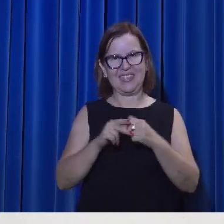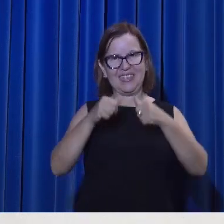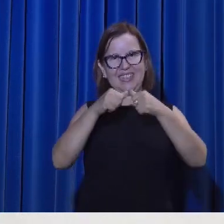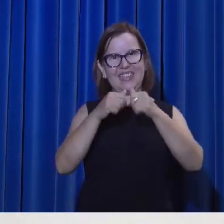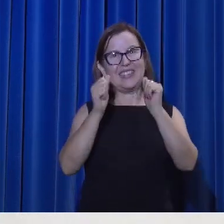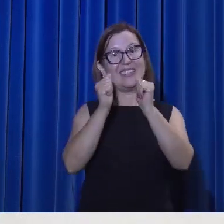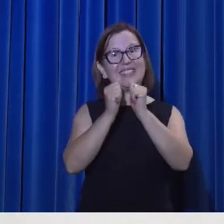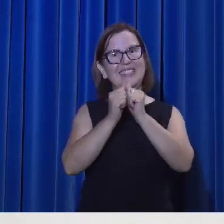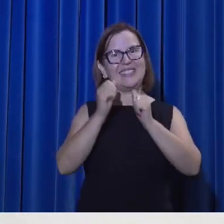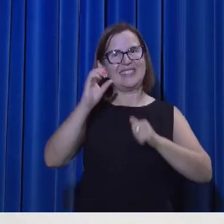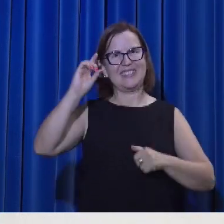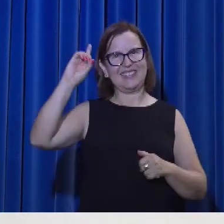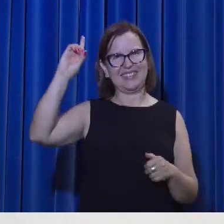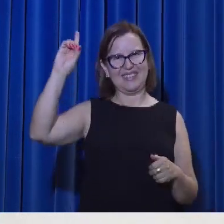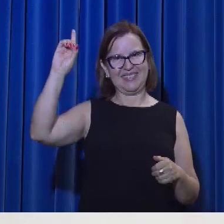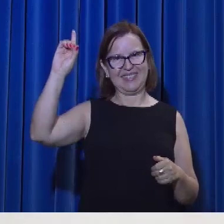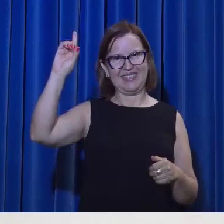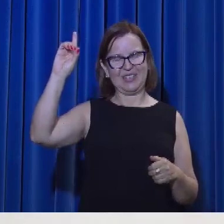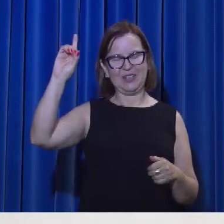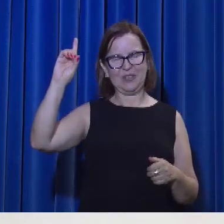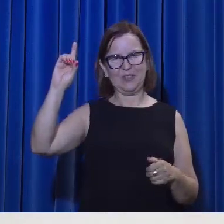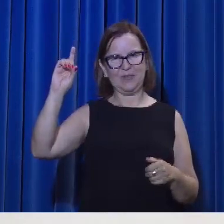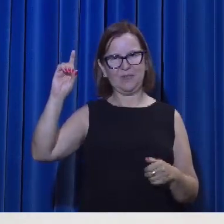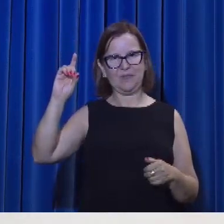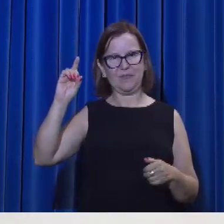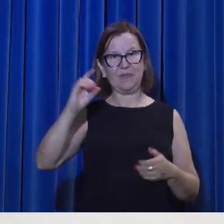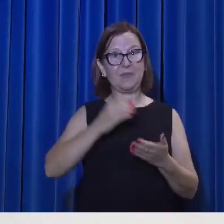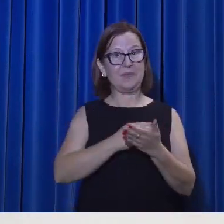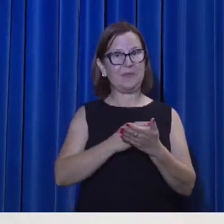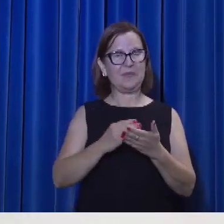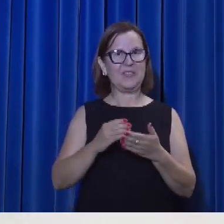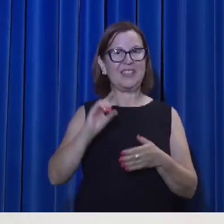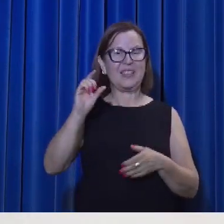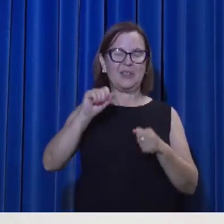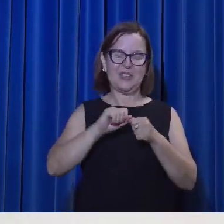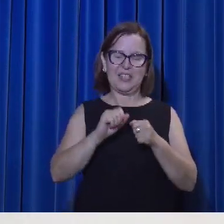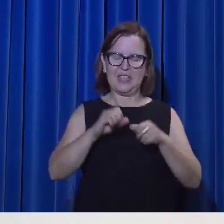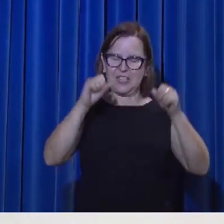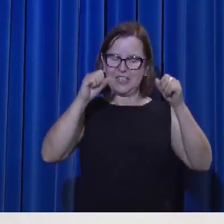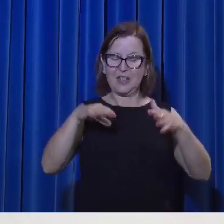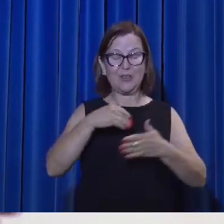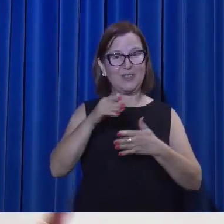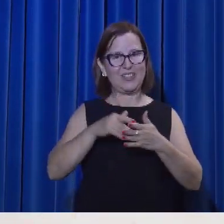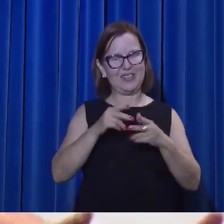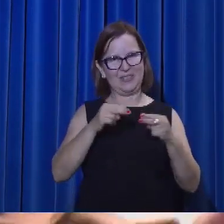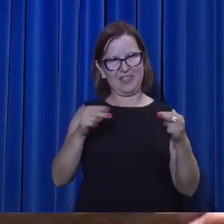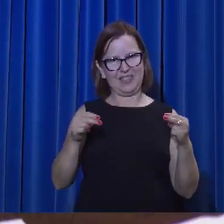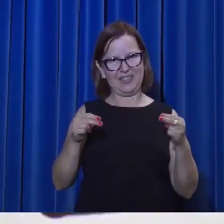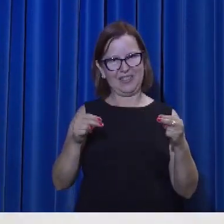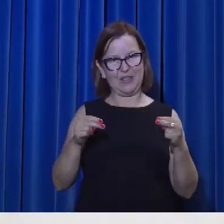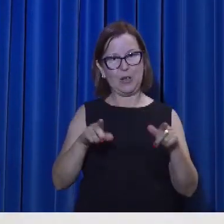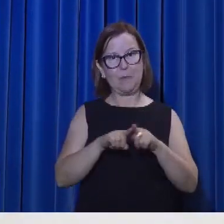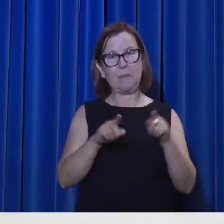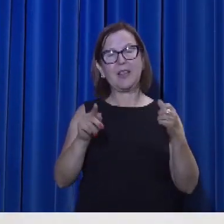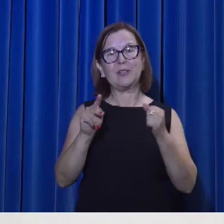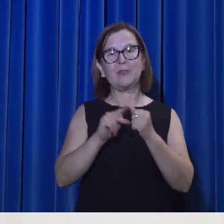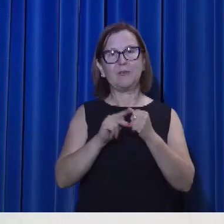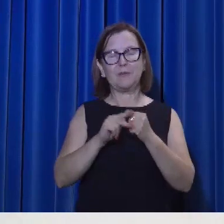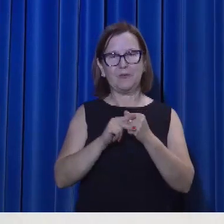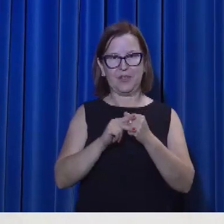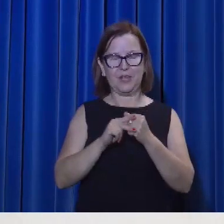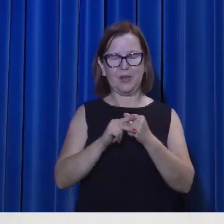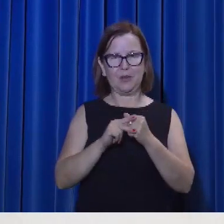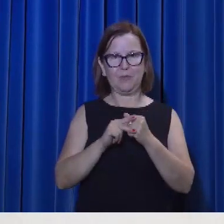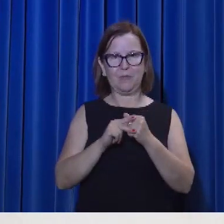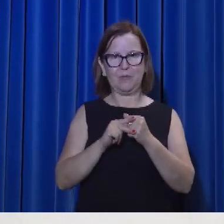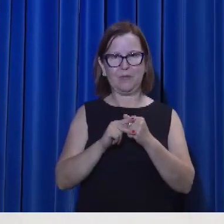estava com Deus. No princípio Deus criou todas as coisas, mas o Verbo já era com